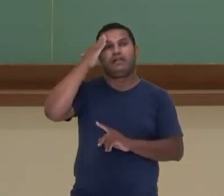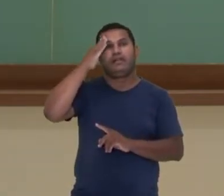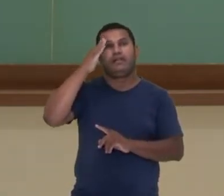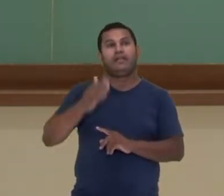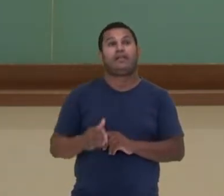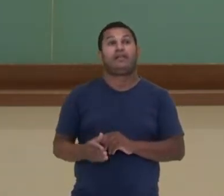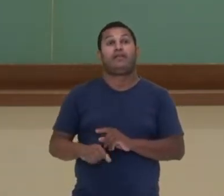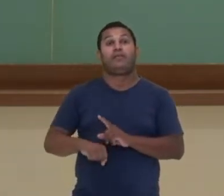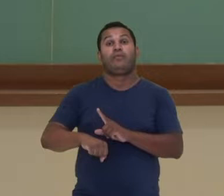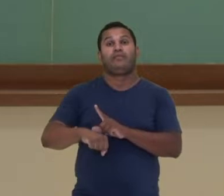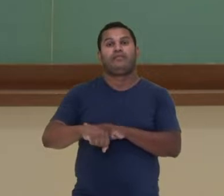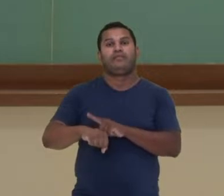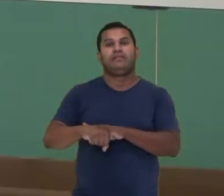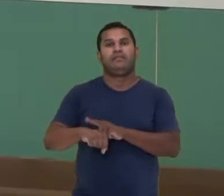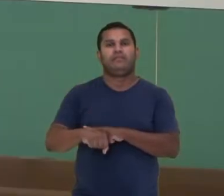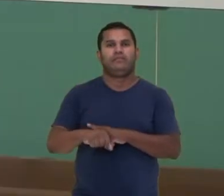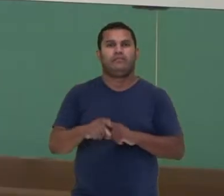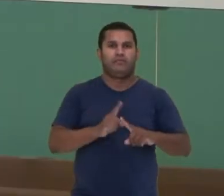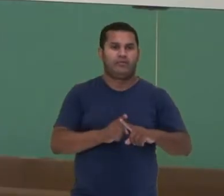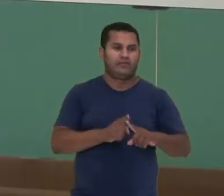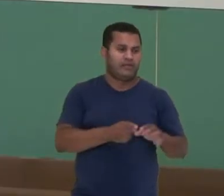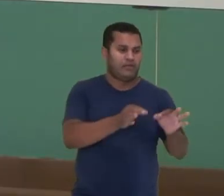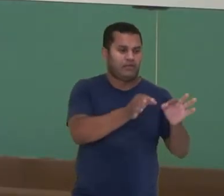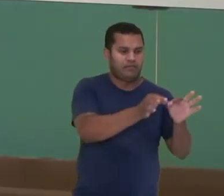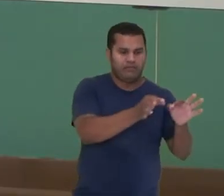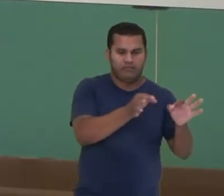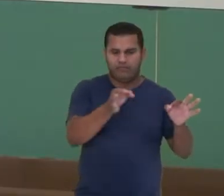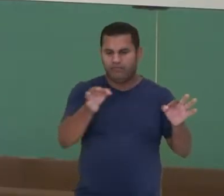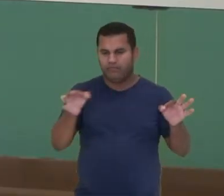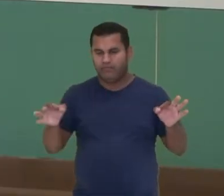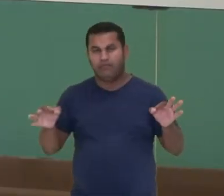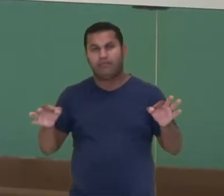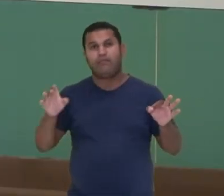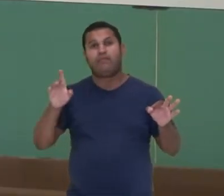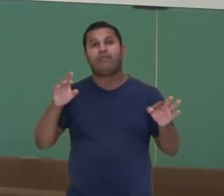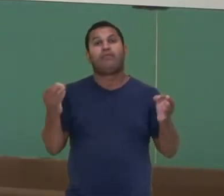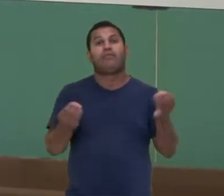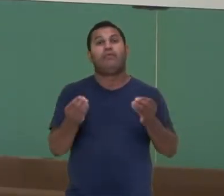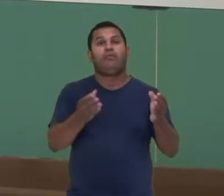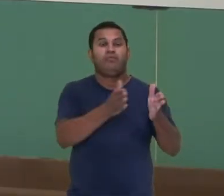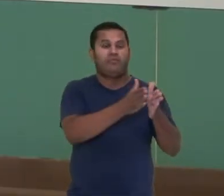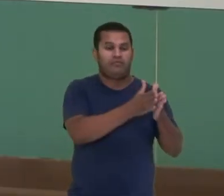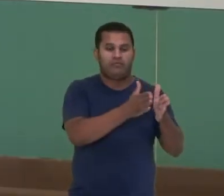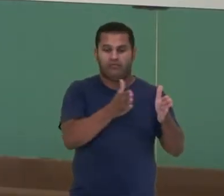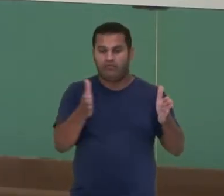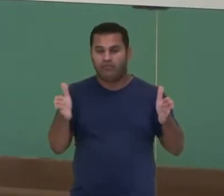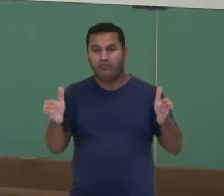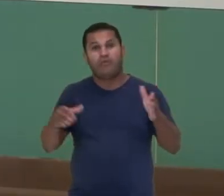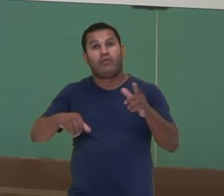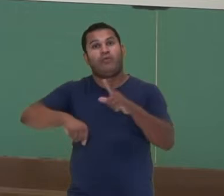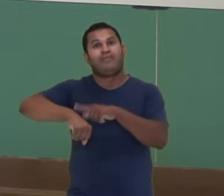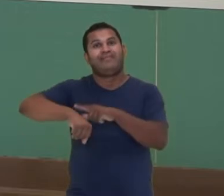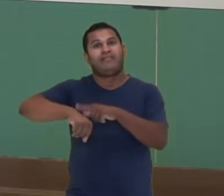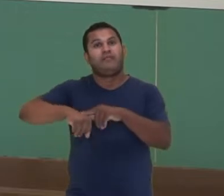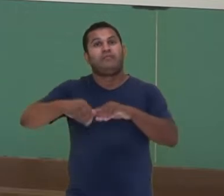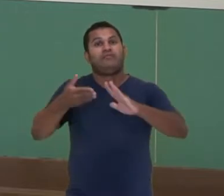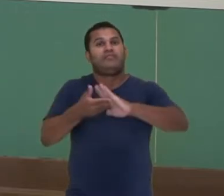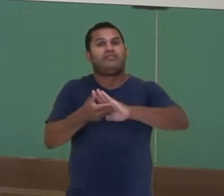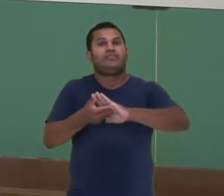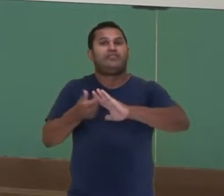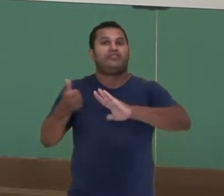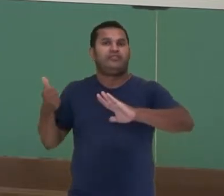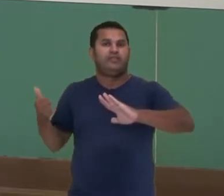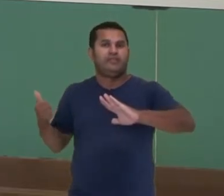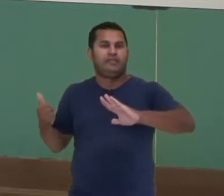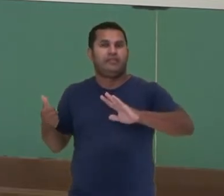relacionada com o deslocamento. Ou seja, eu tiro o fator tempo dessa história, né? Aí fica mais